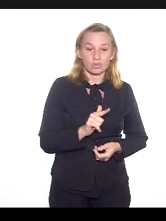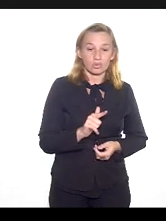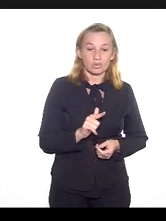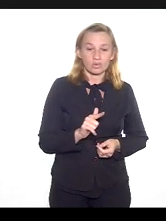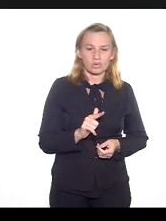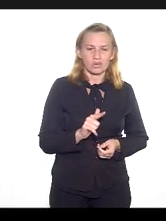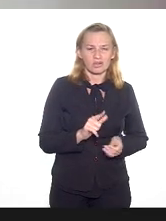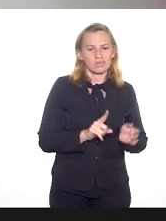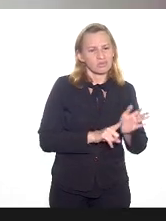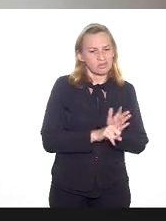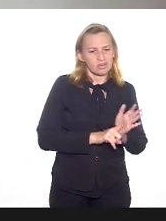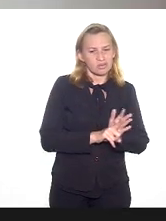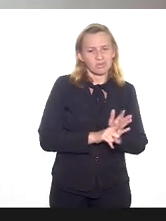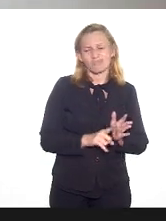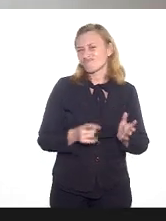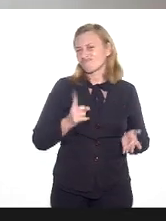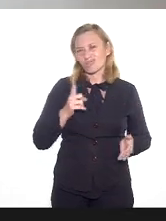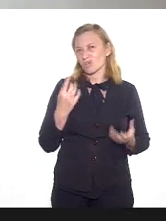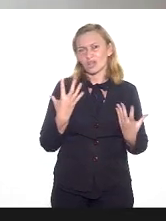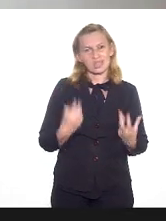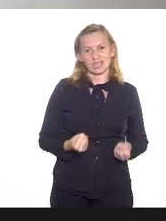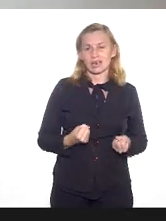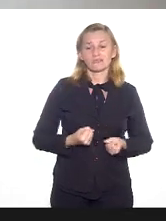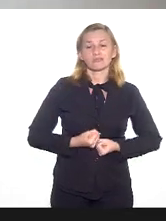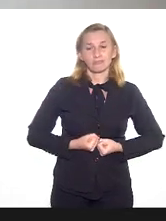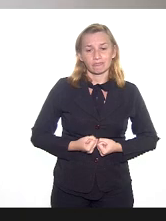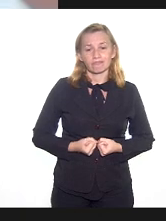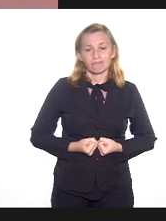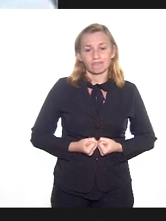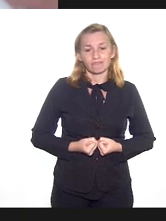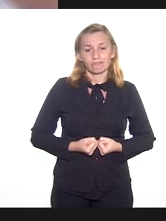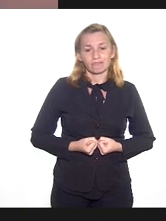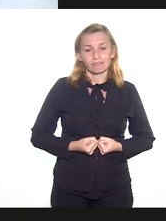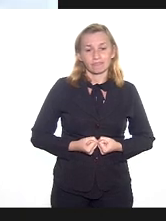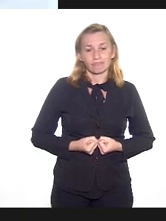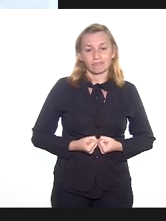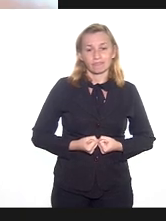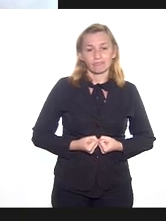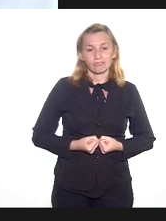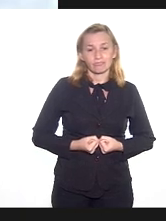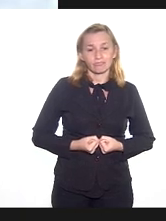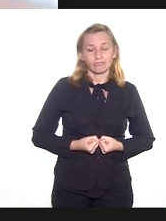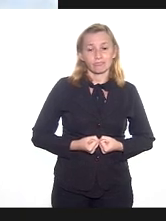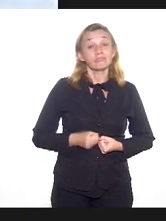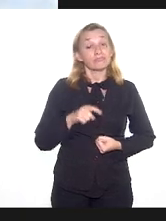confiscada. Isso é absolutamente inaccessível. Eu não proponho calote.